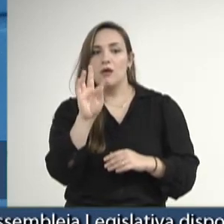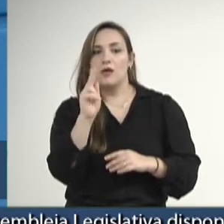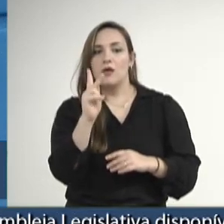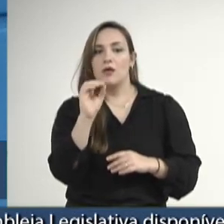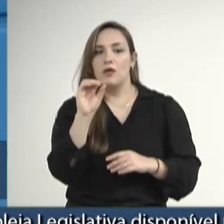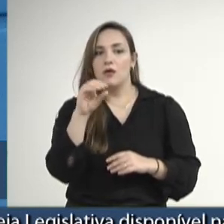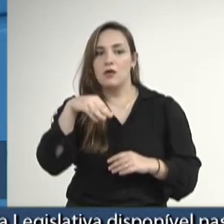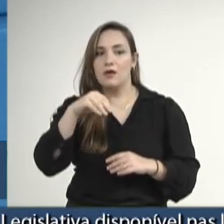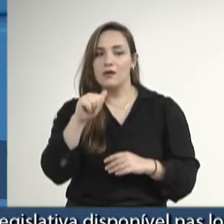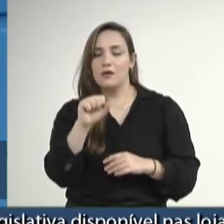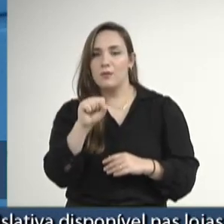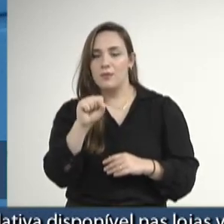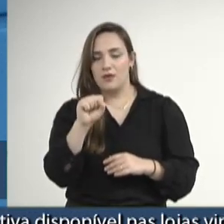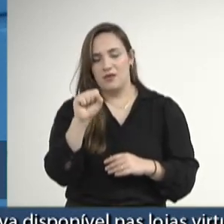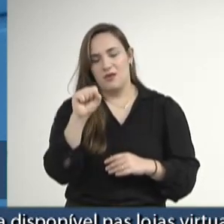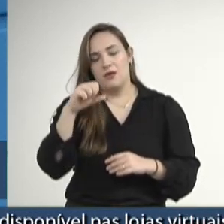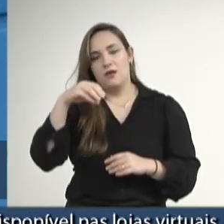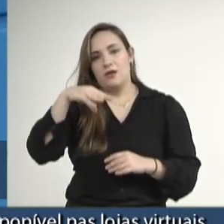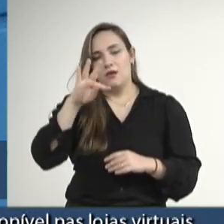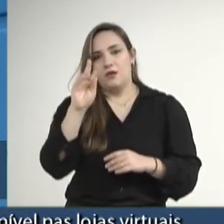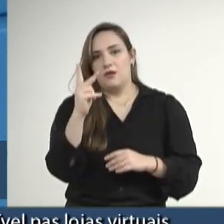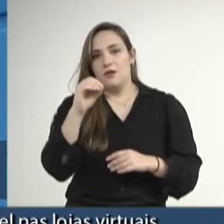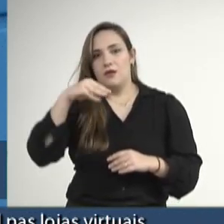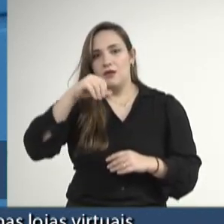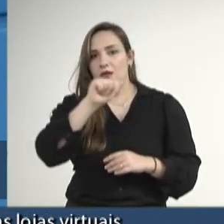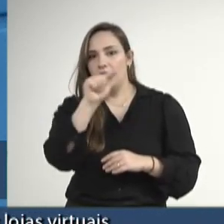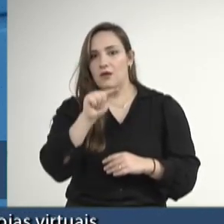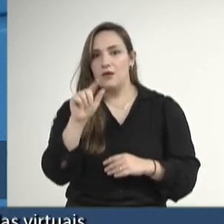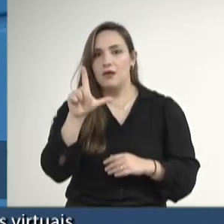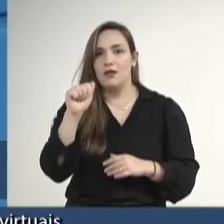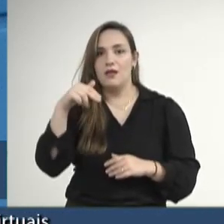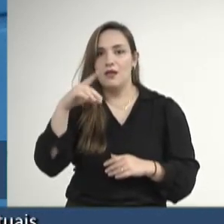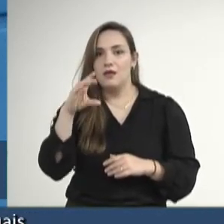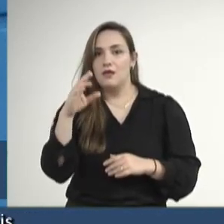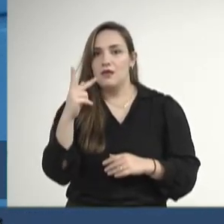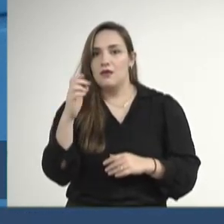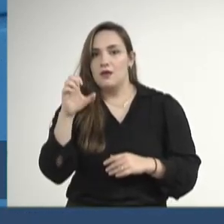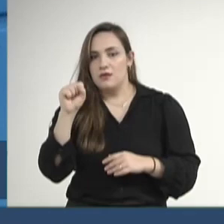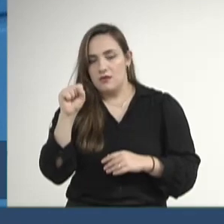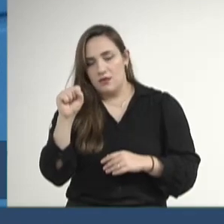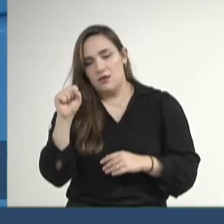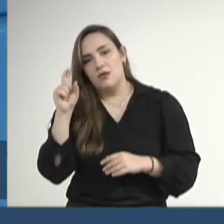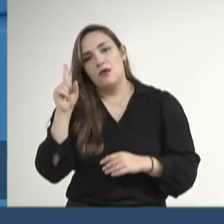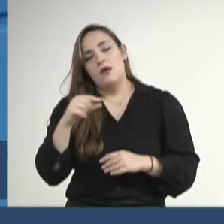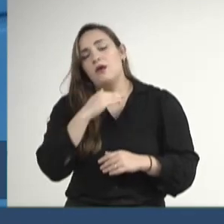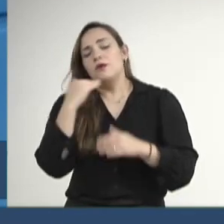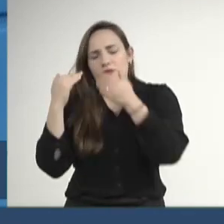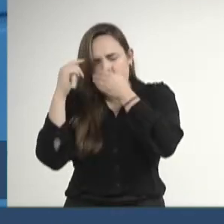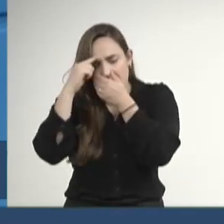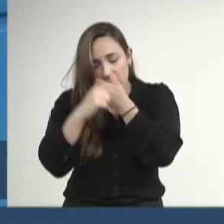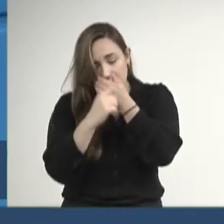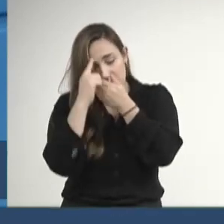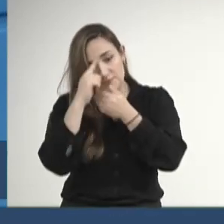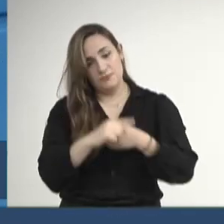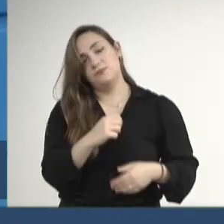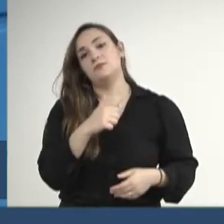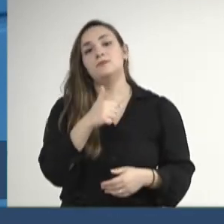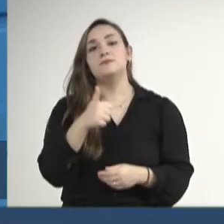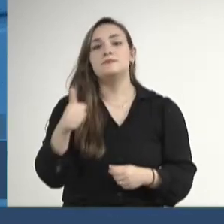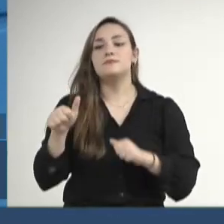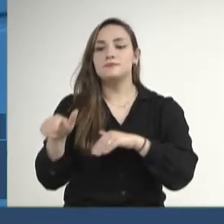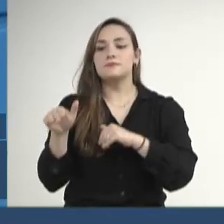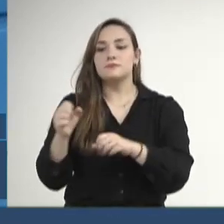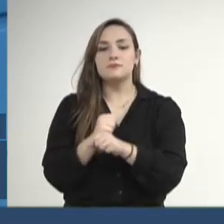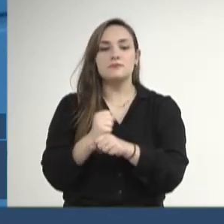pelo seu falecimento ocorrido no dia 11 de setembro de 2023 nessa